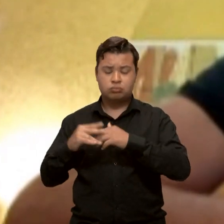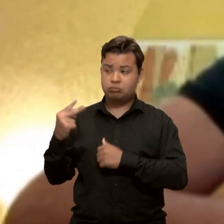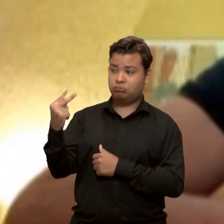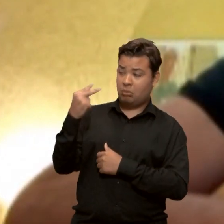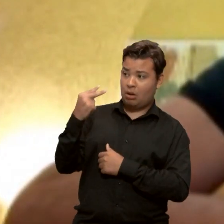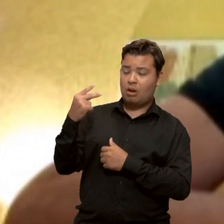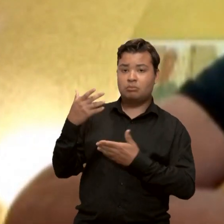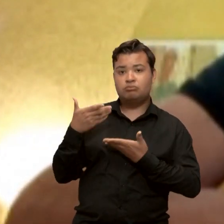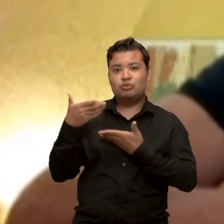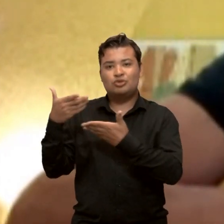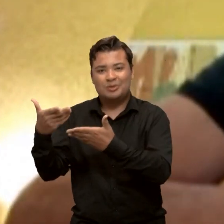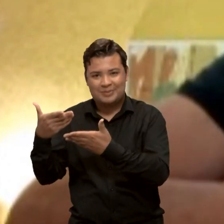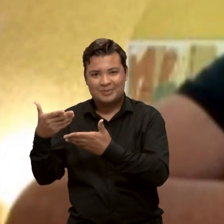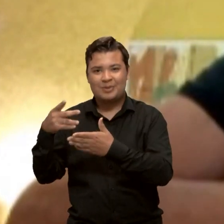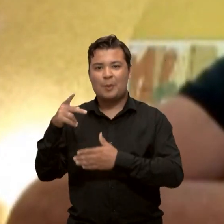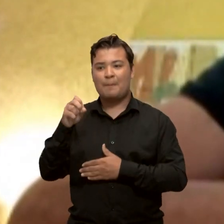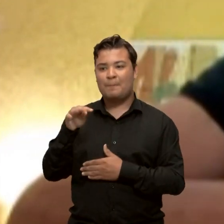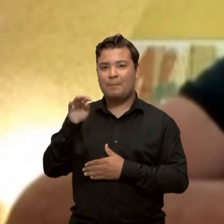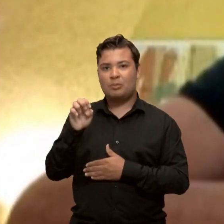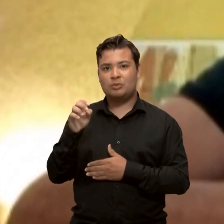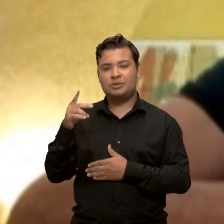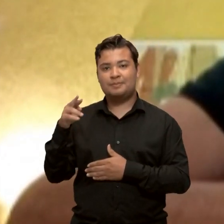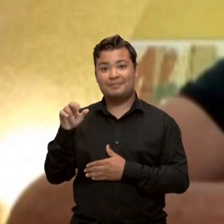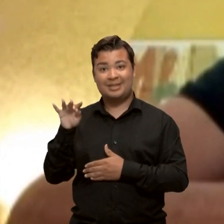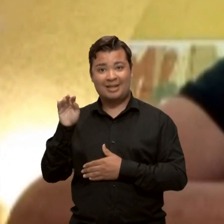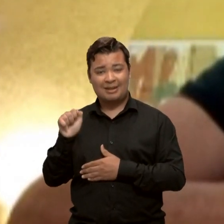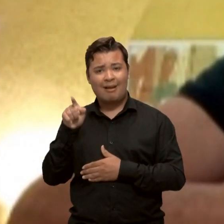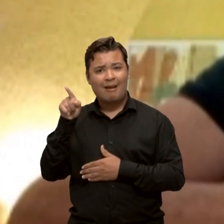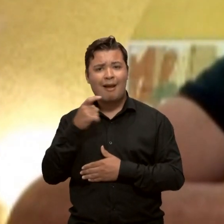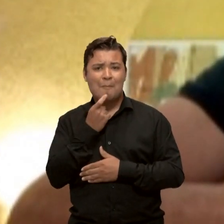ir para lá. E acabei indo, mas,